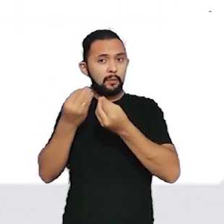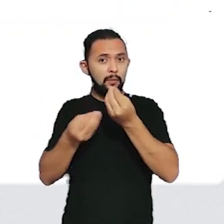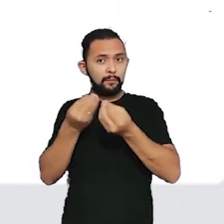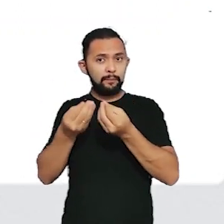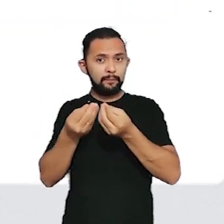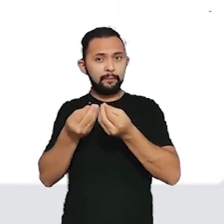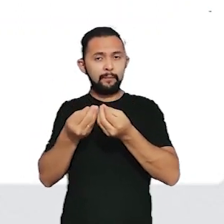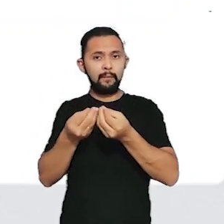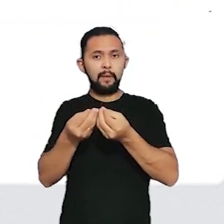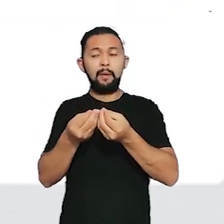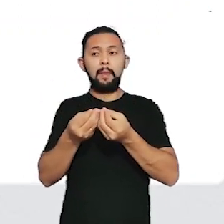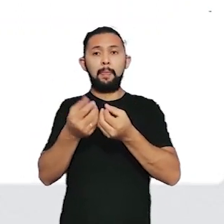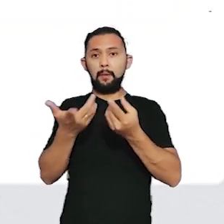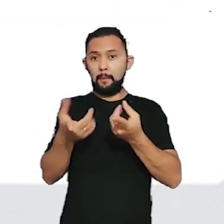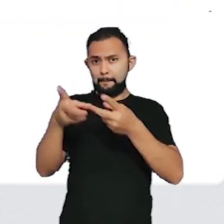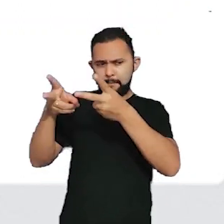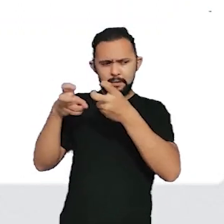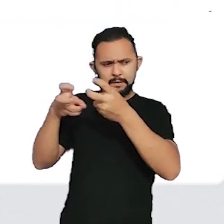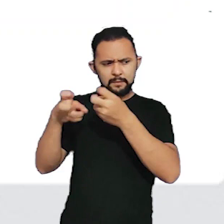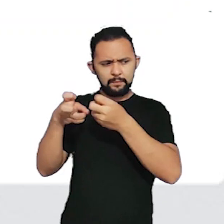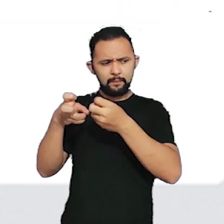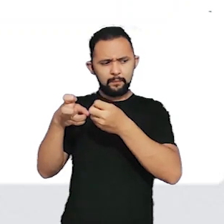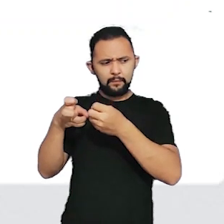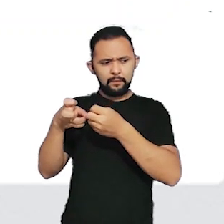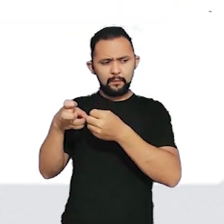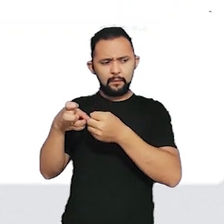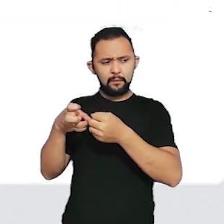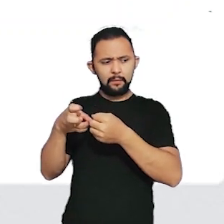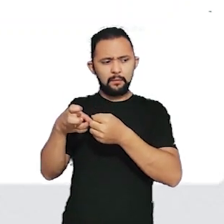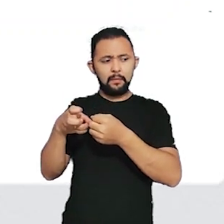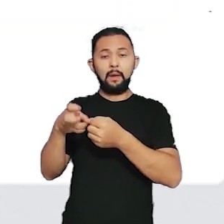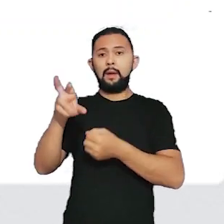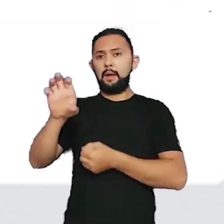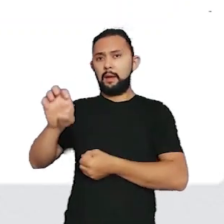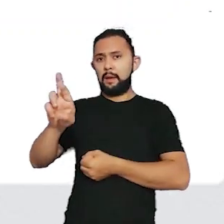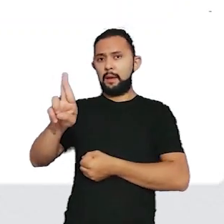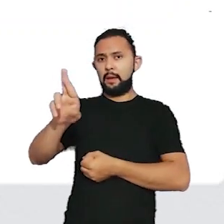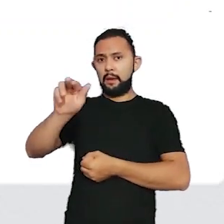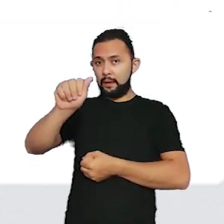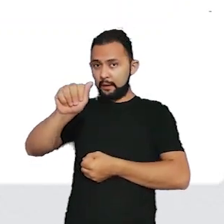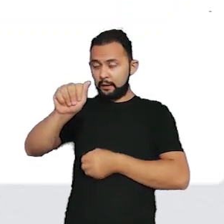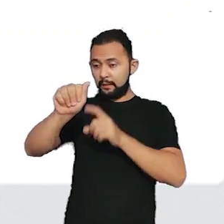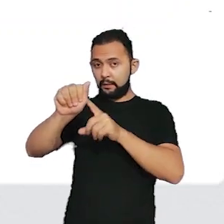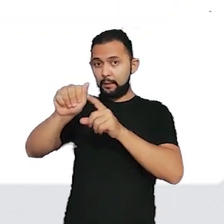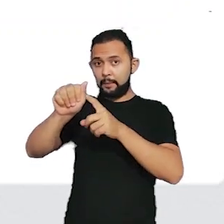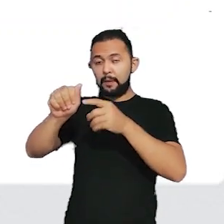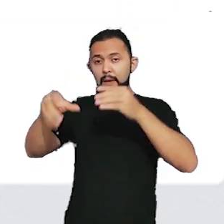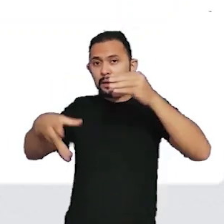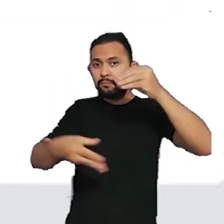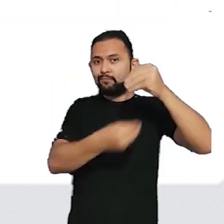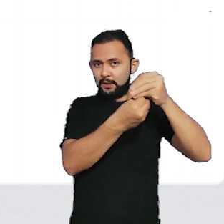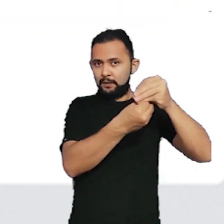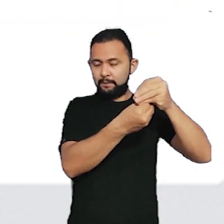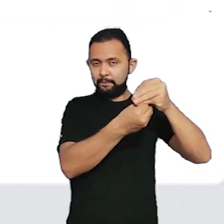ó, Vinícius era mais esforçado que o irmão era. Então, Vinícius era mais